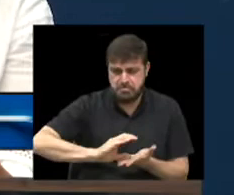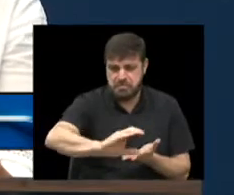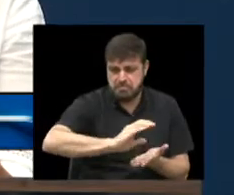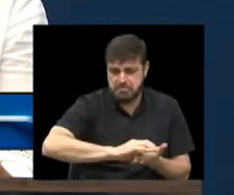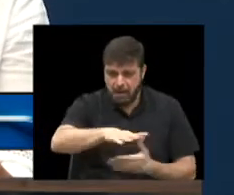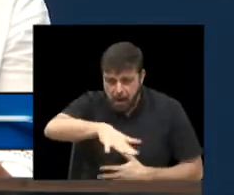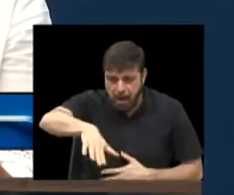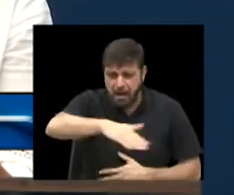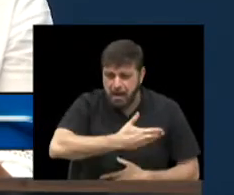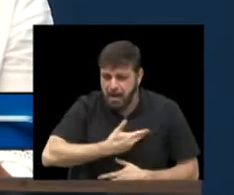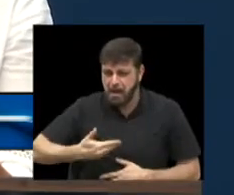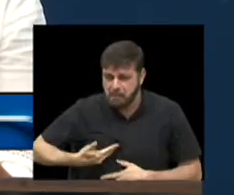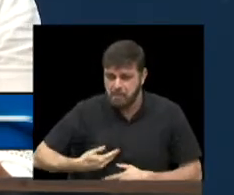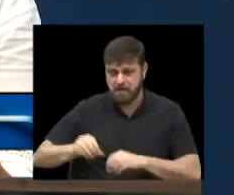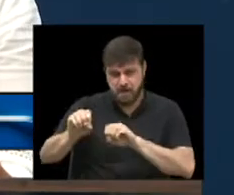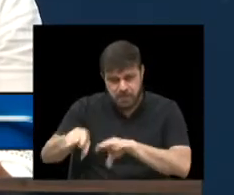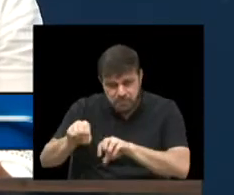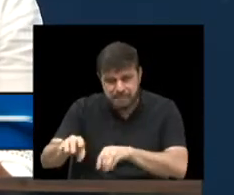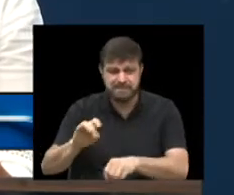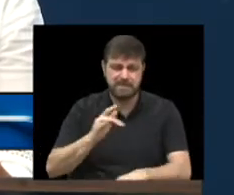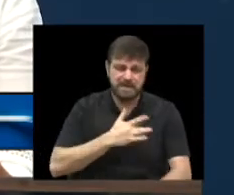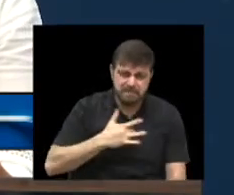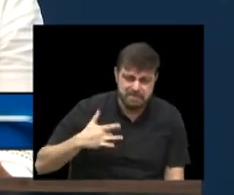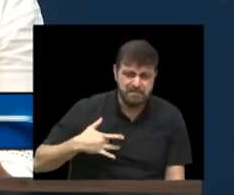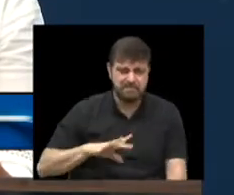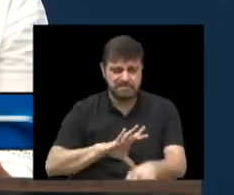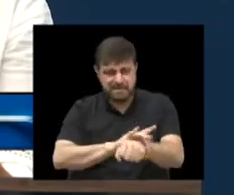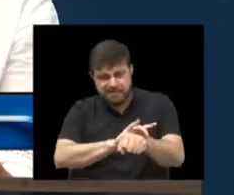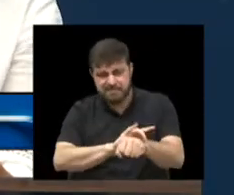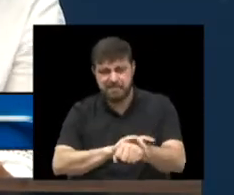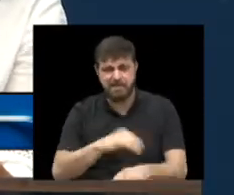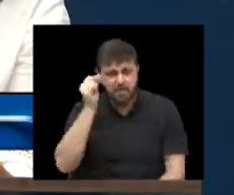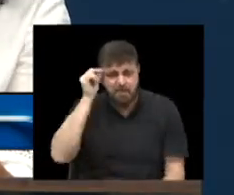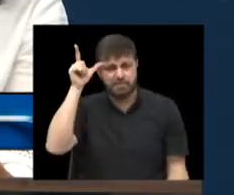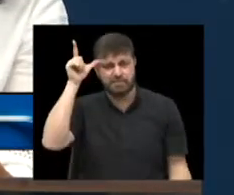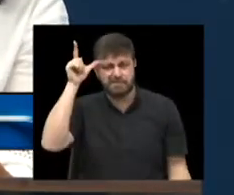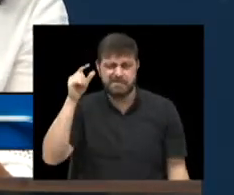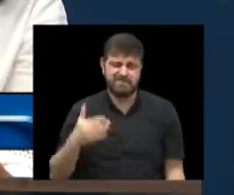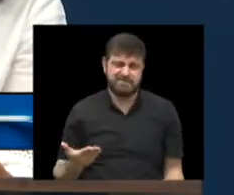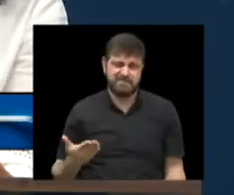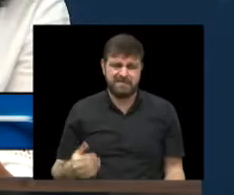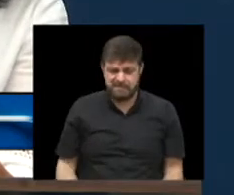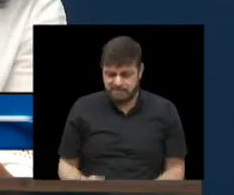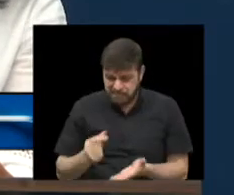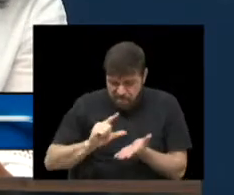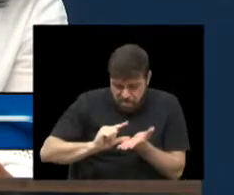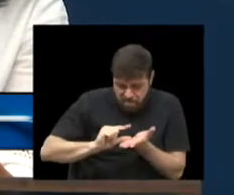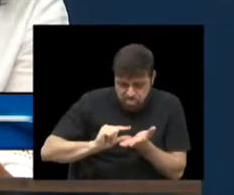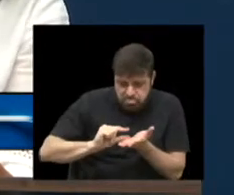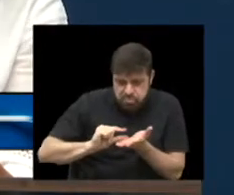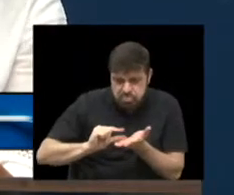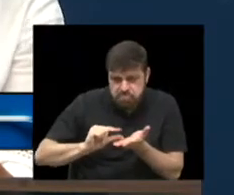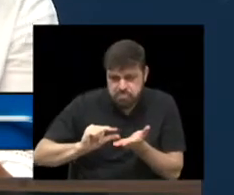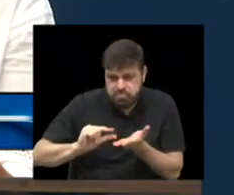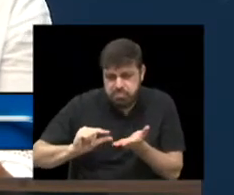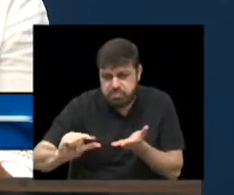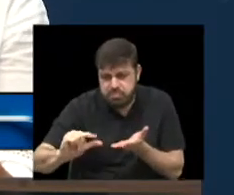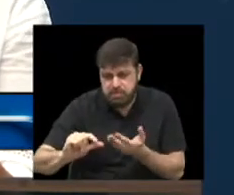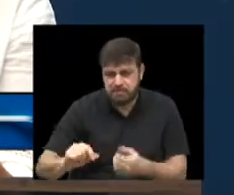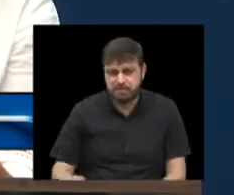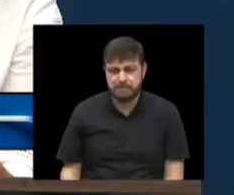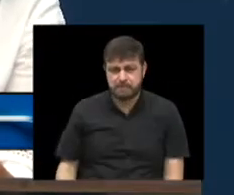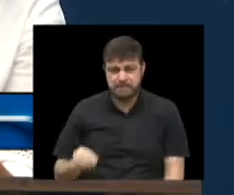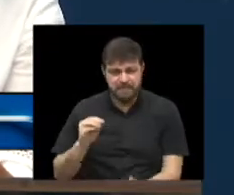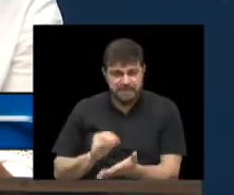serviços públicos, infelizmente, a limitação do investimento nos serviços públicos, a